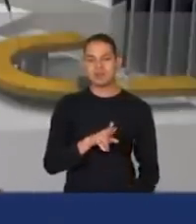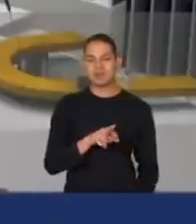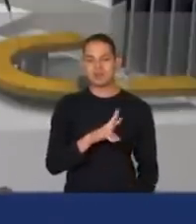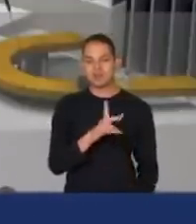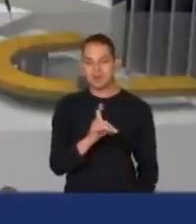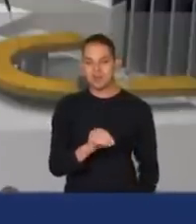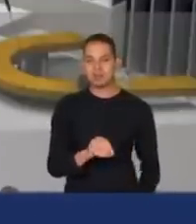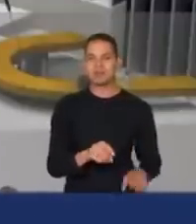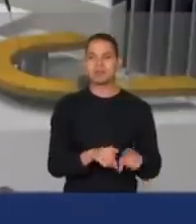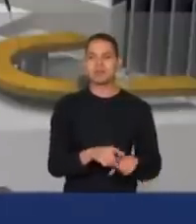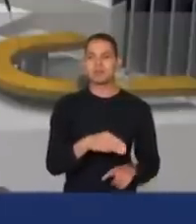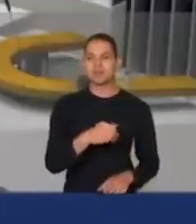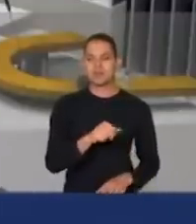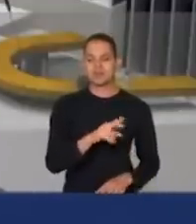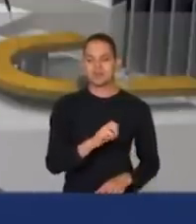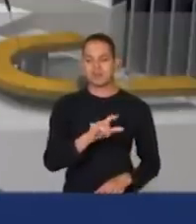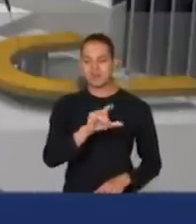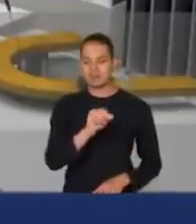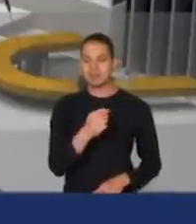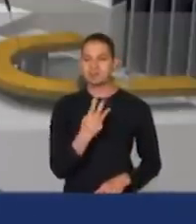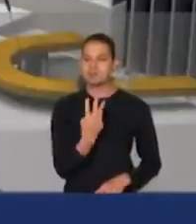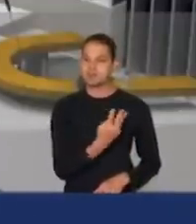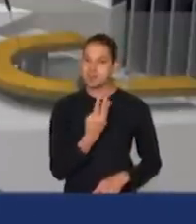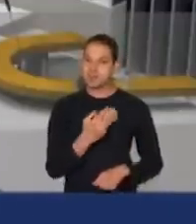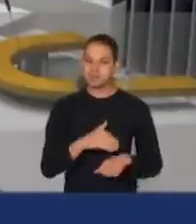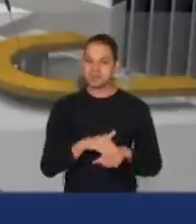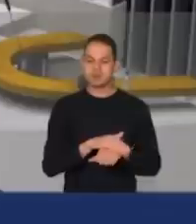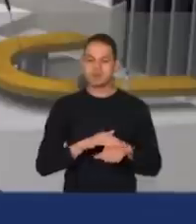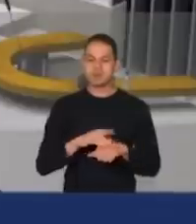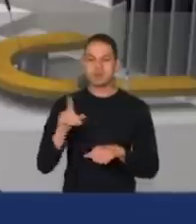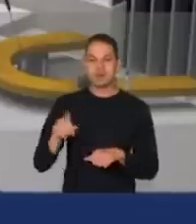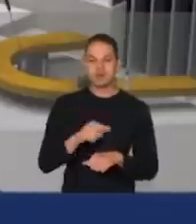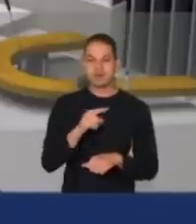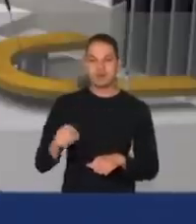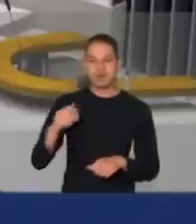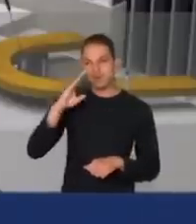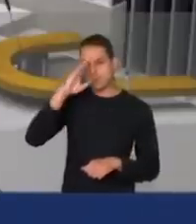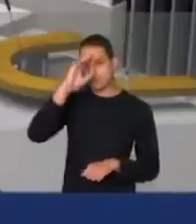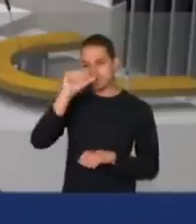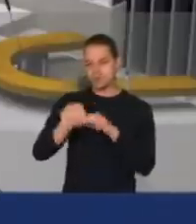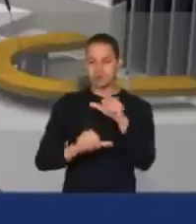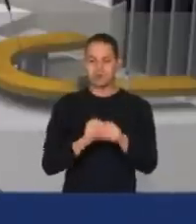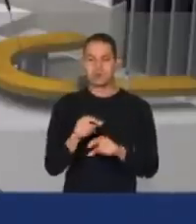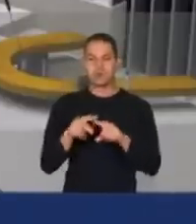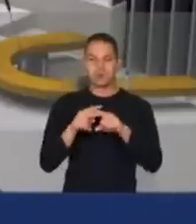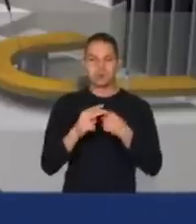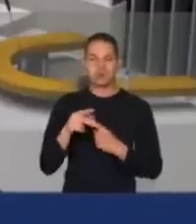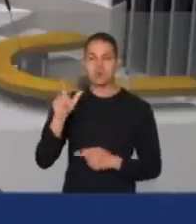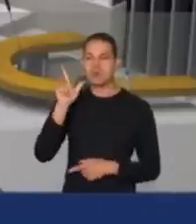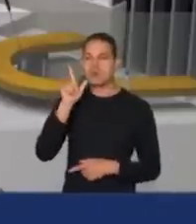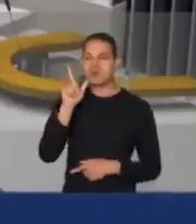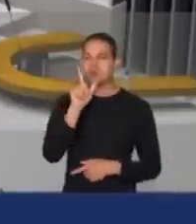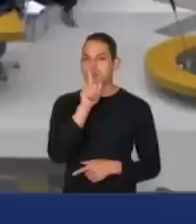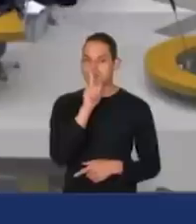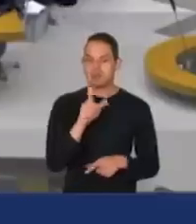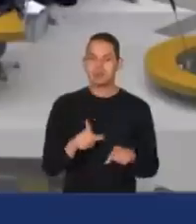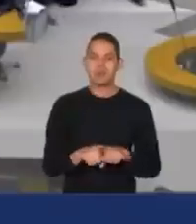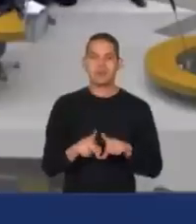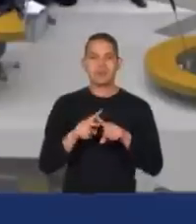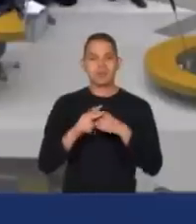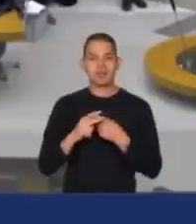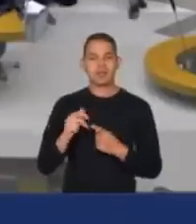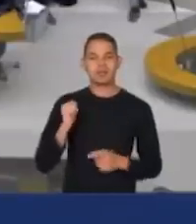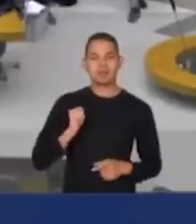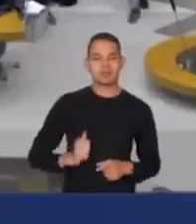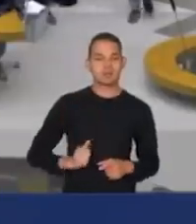nós conseguimos reverter um veto do presidente Jair Bolsonaro em relação a reajuste de merenda, em relação a reajuste de bolsa permanência